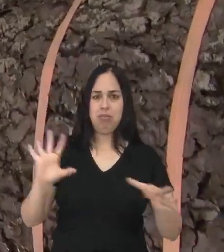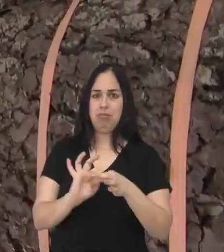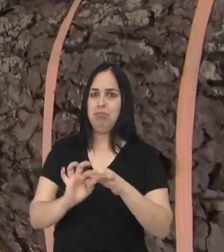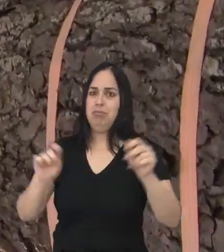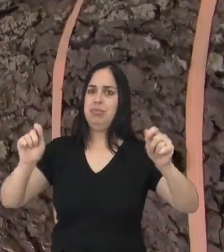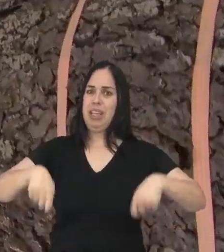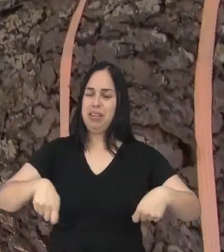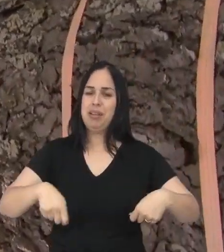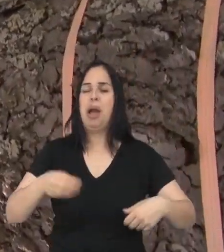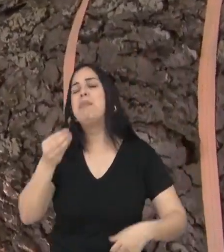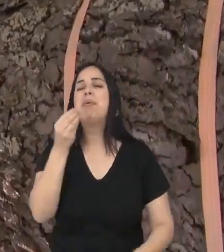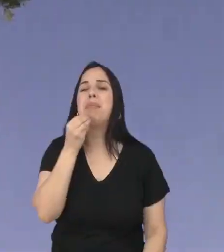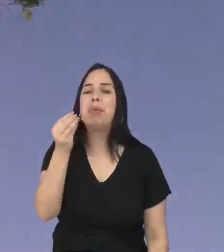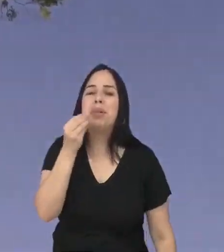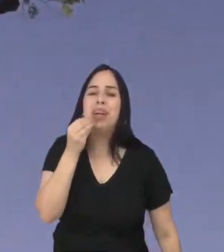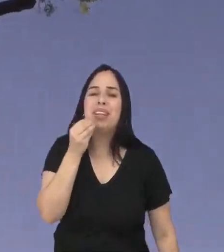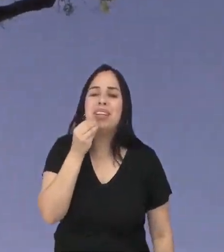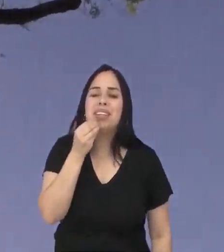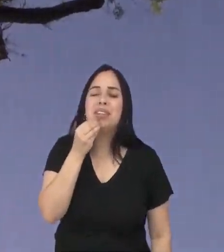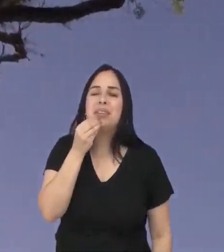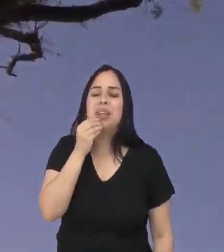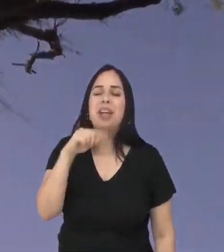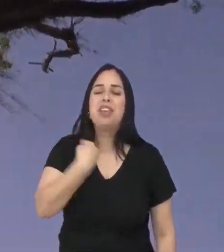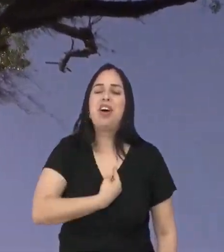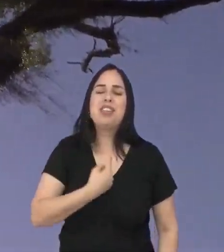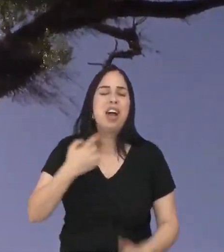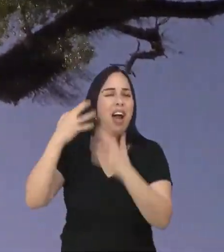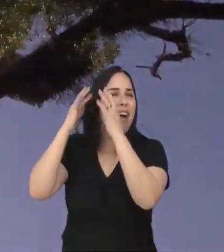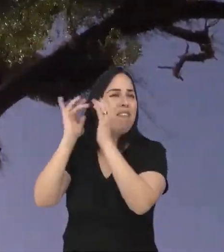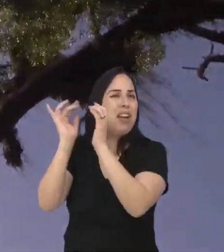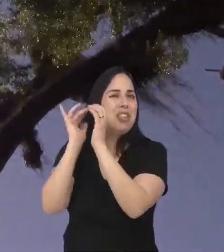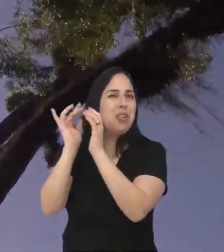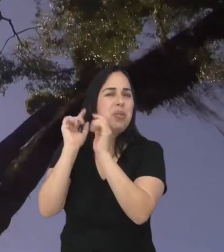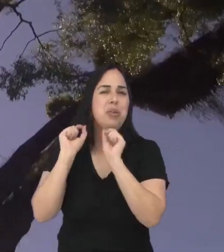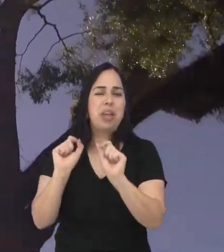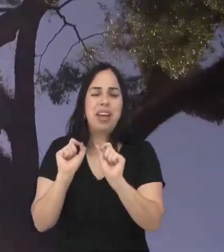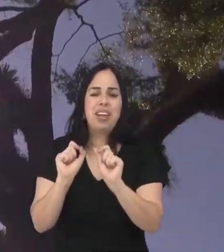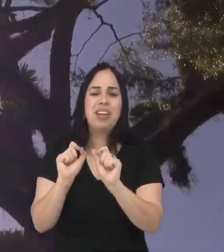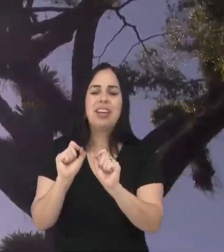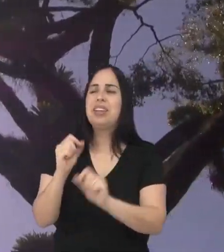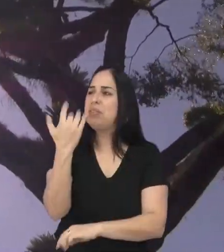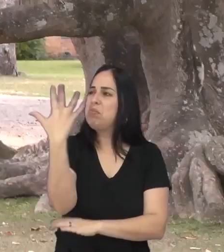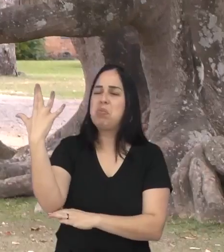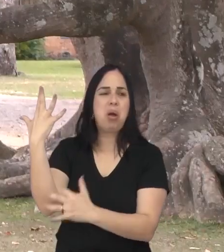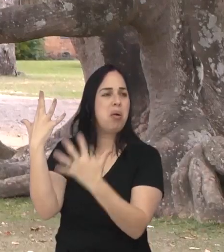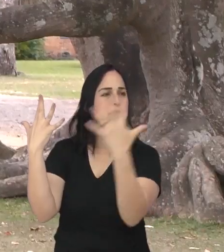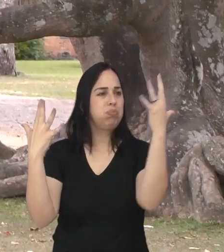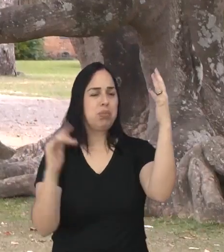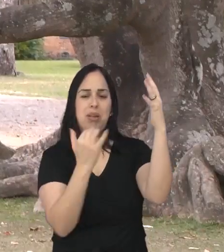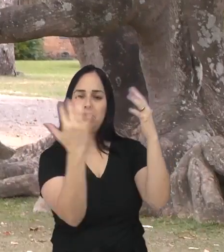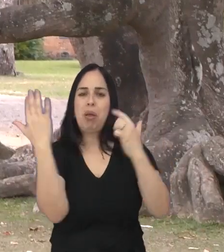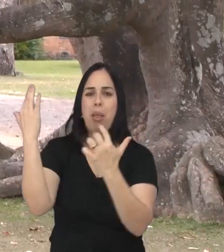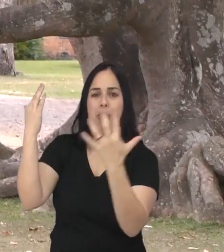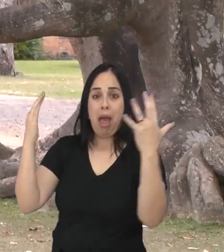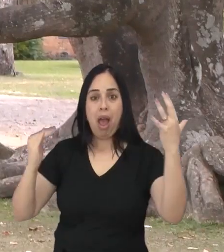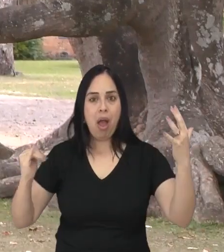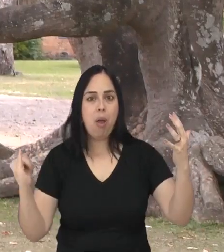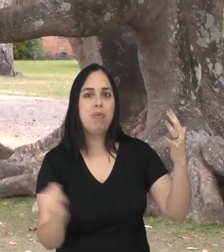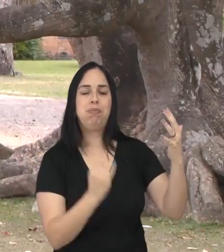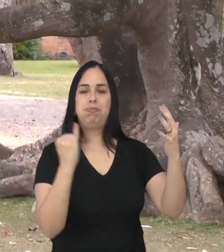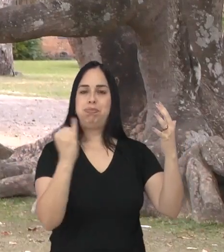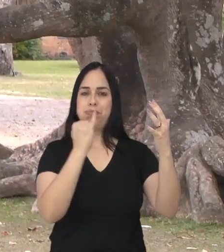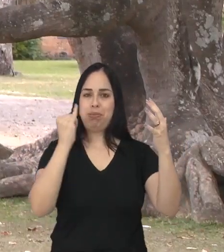a natureza. Oportunidade perfeita para refletirmos sobre nossas riquezas naturais. Afinal, as árvores são